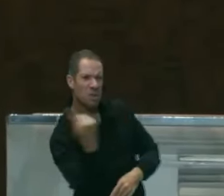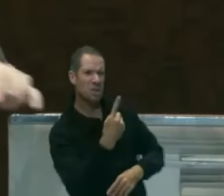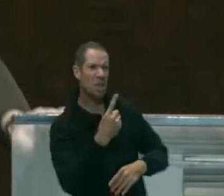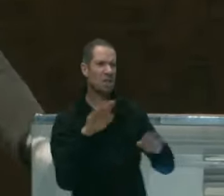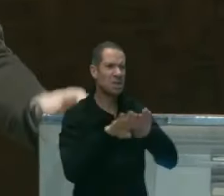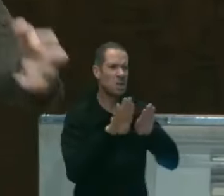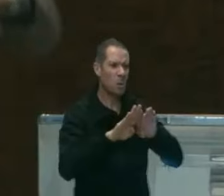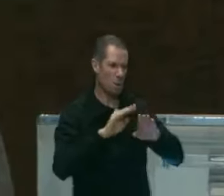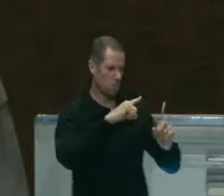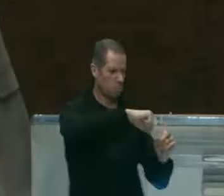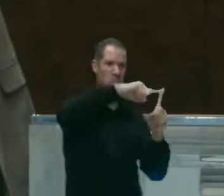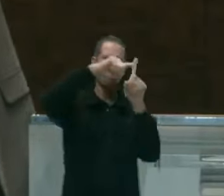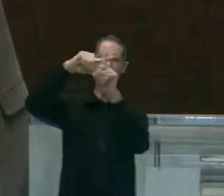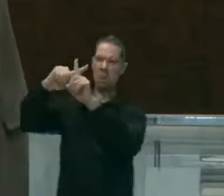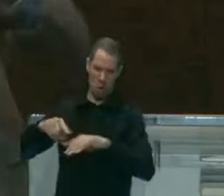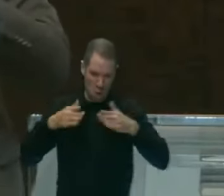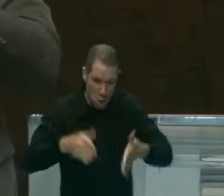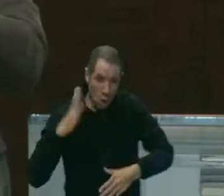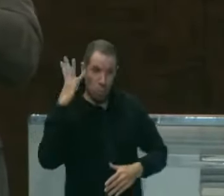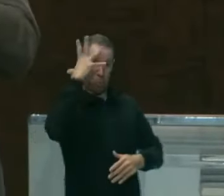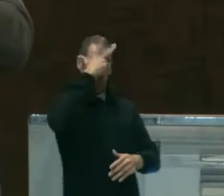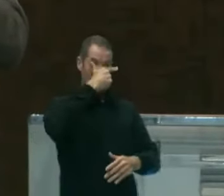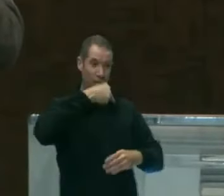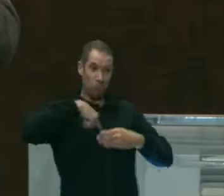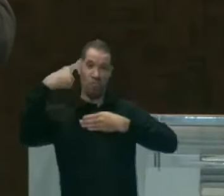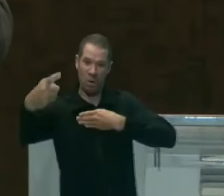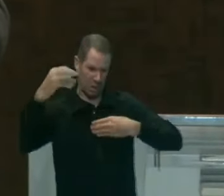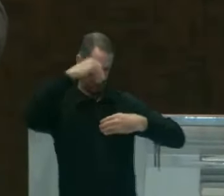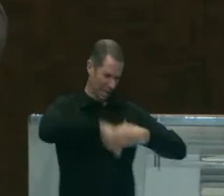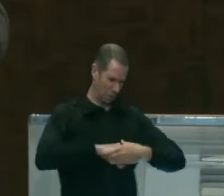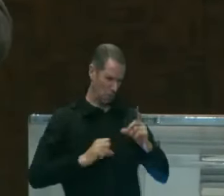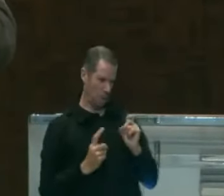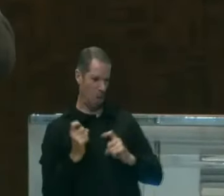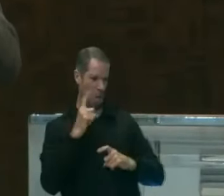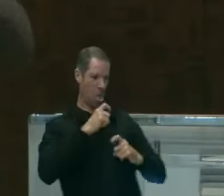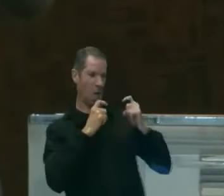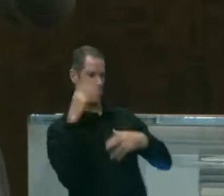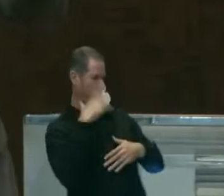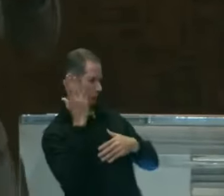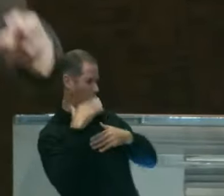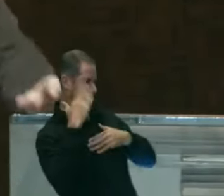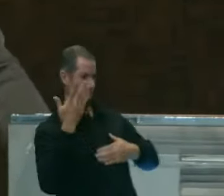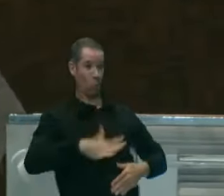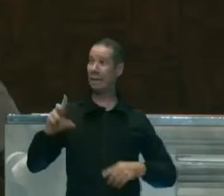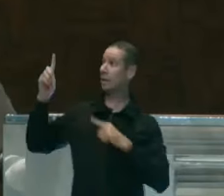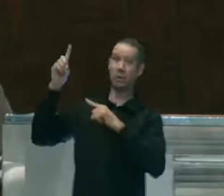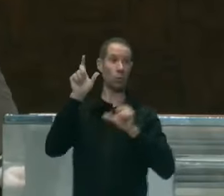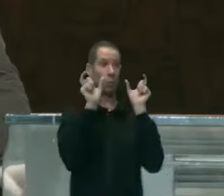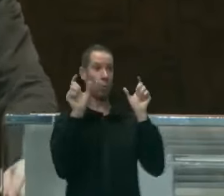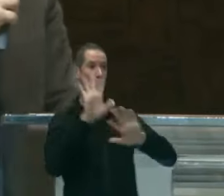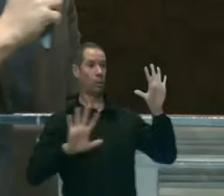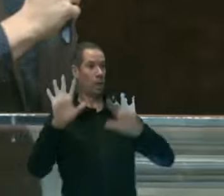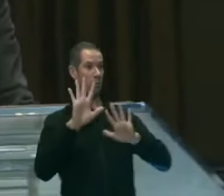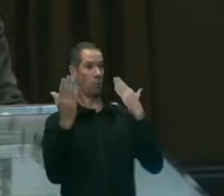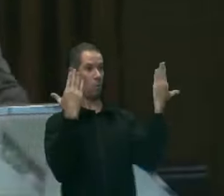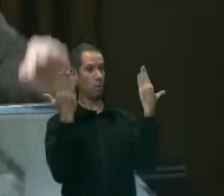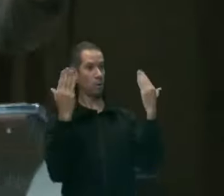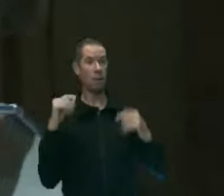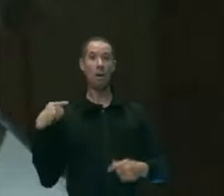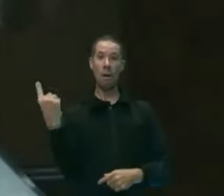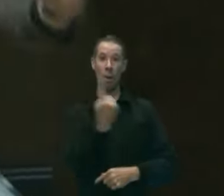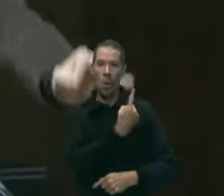sepulcros caiados, bonitos por fora, mas dentro tem tanta coisa que não agrada a Deus. Cuidado! Nós podemos